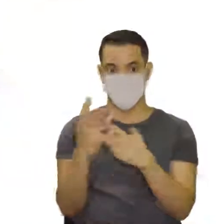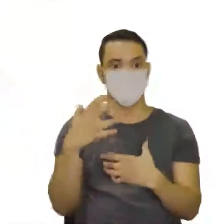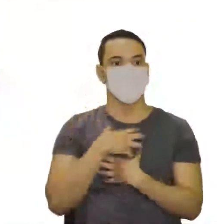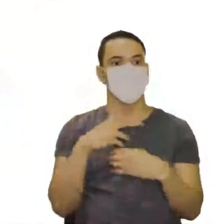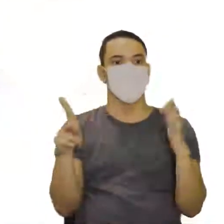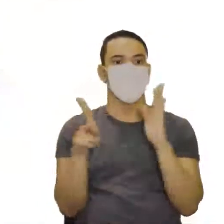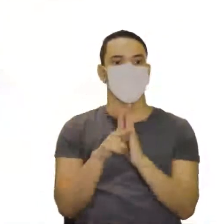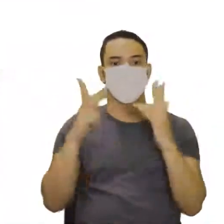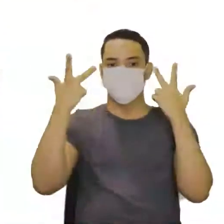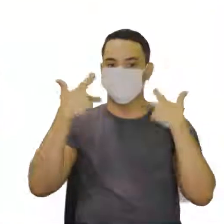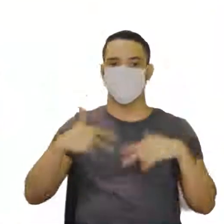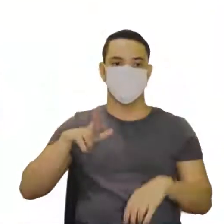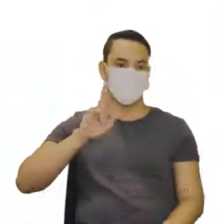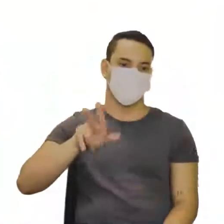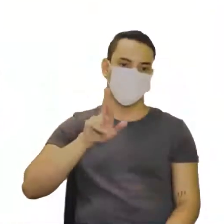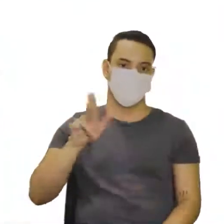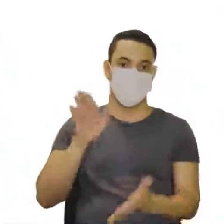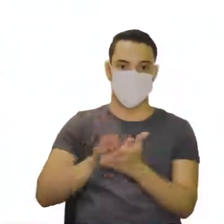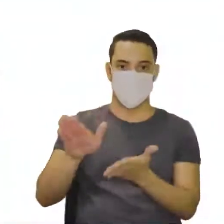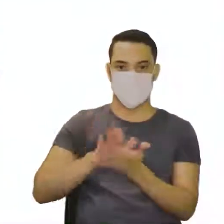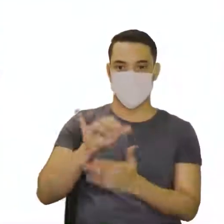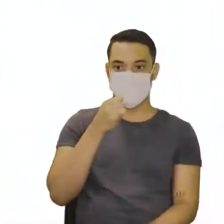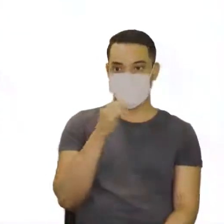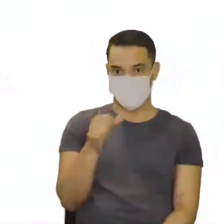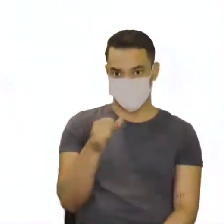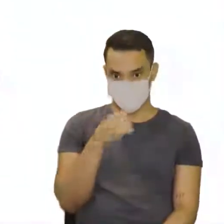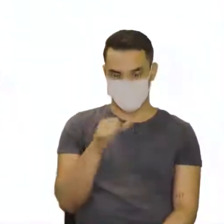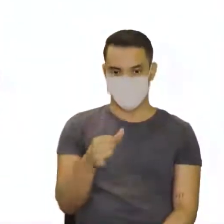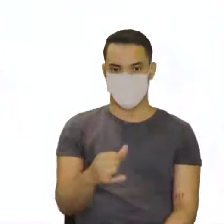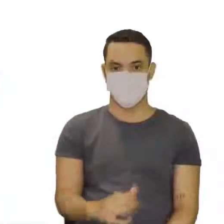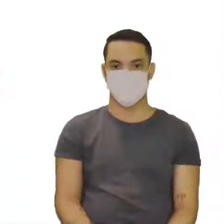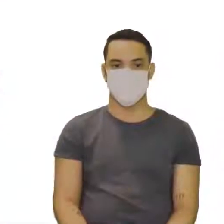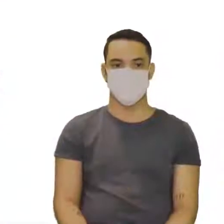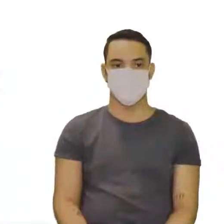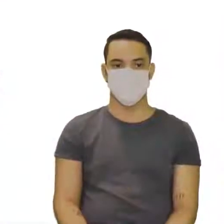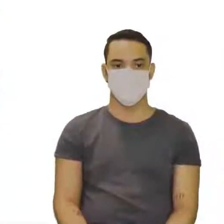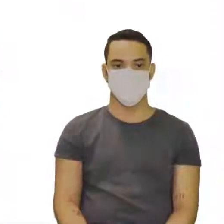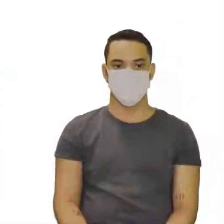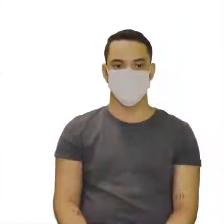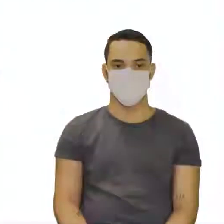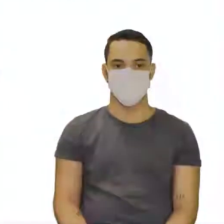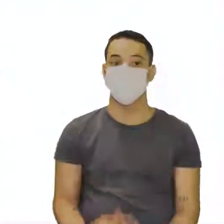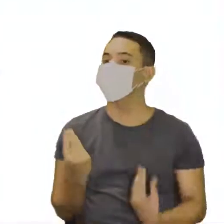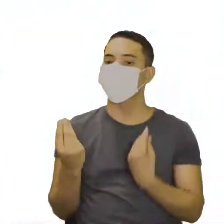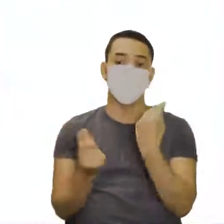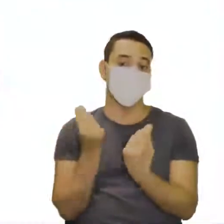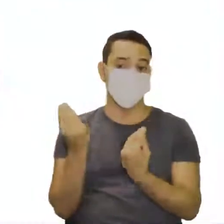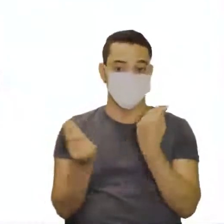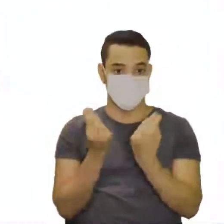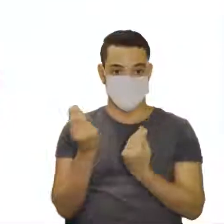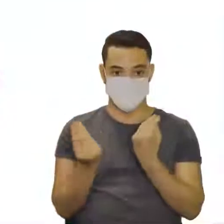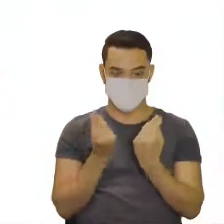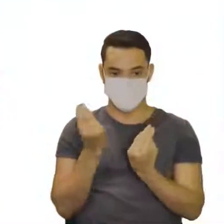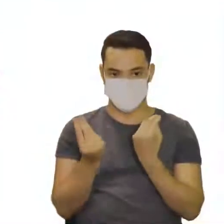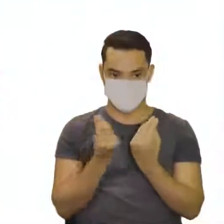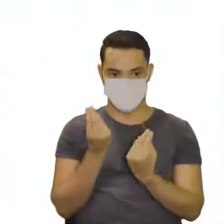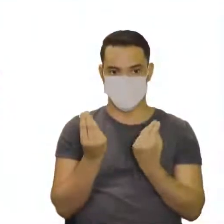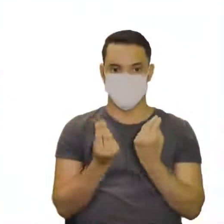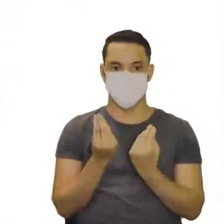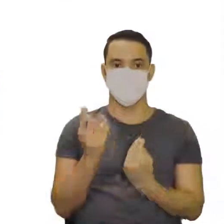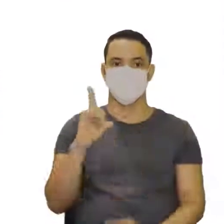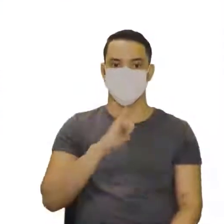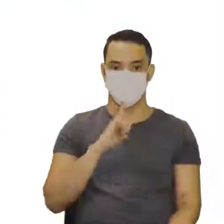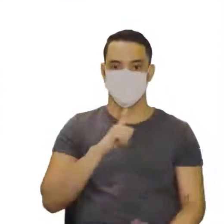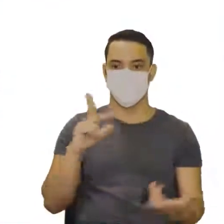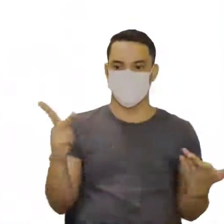forma não espontânea, com gasto de energia, ok? Como, galerinha, olha só, como há